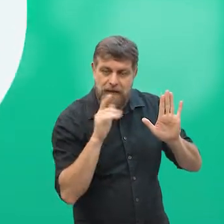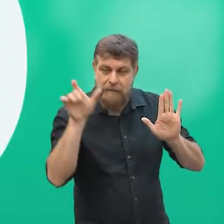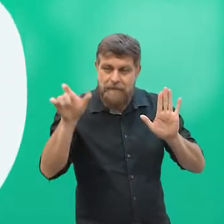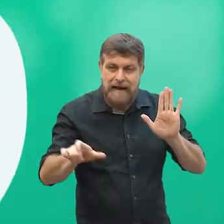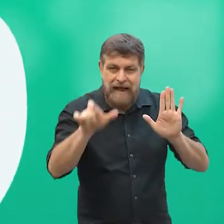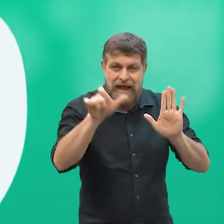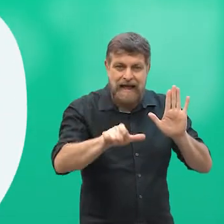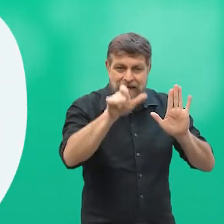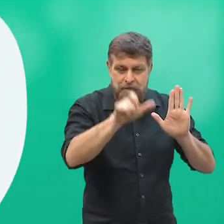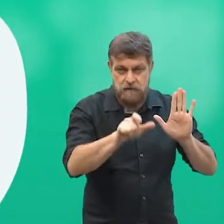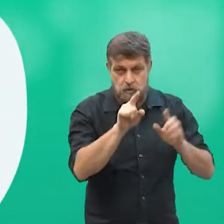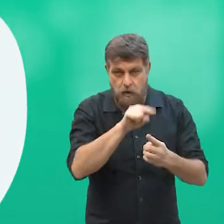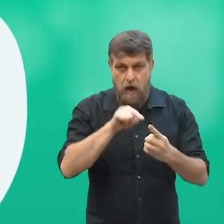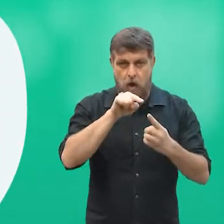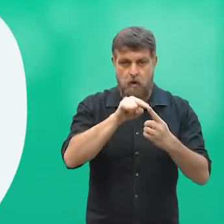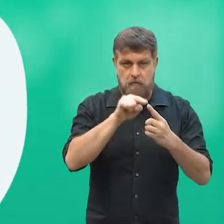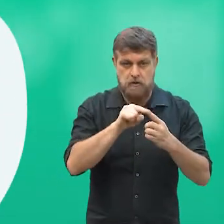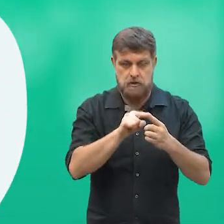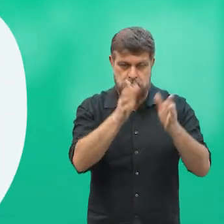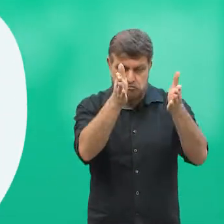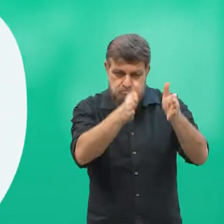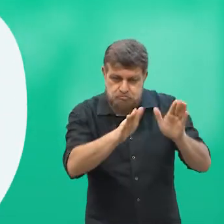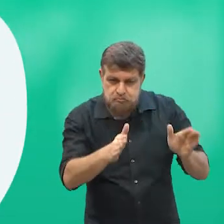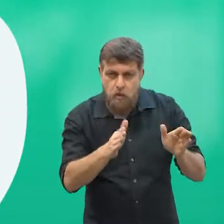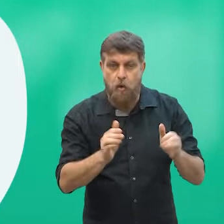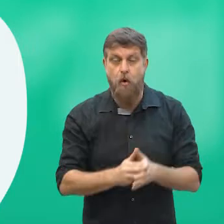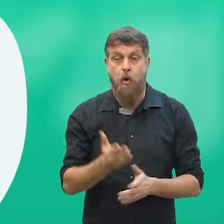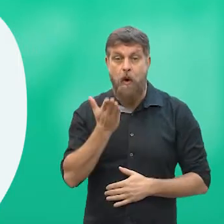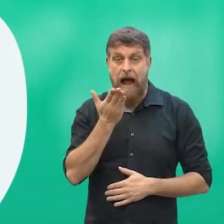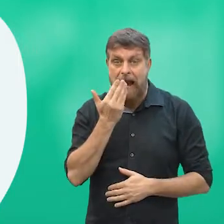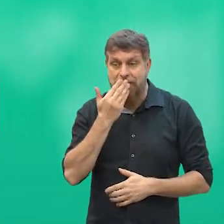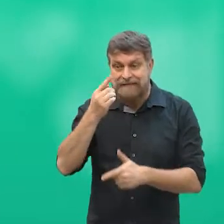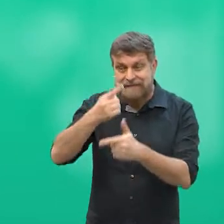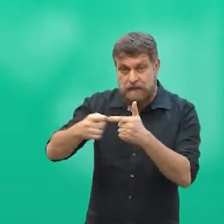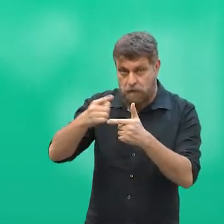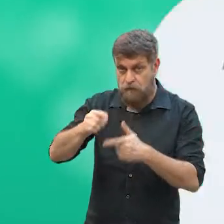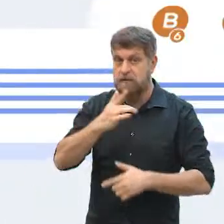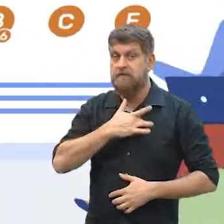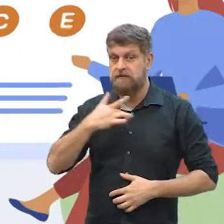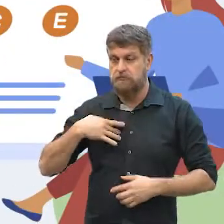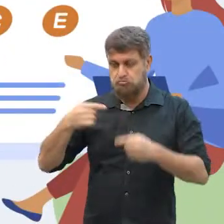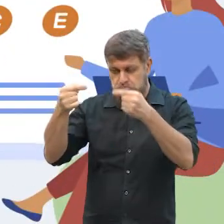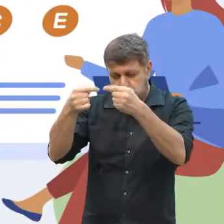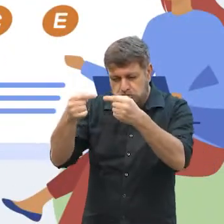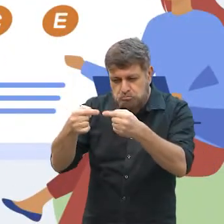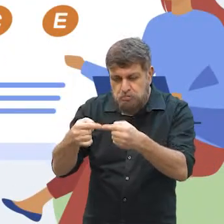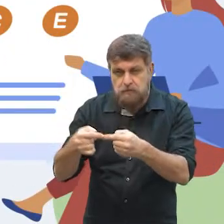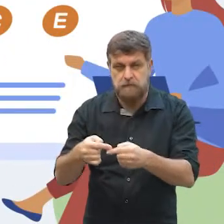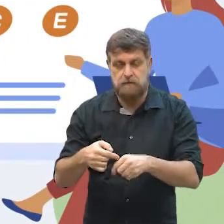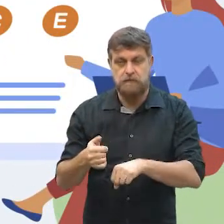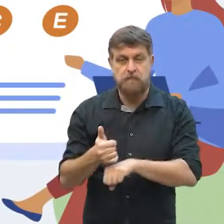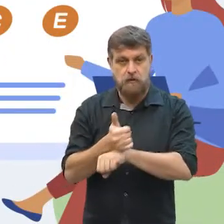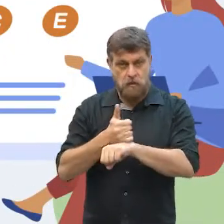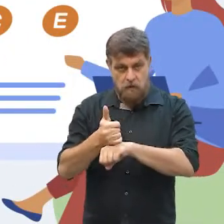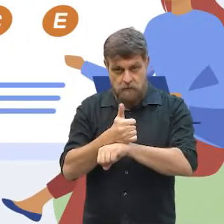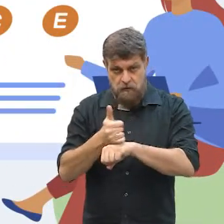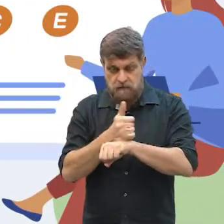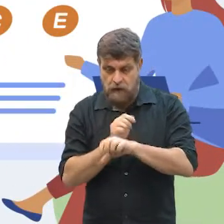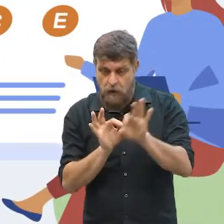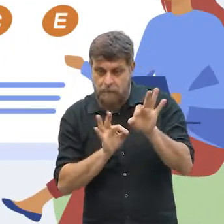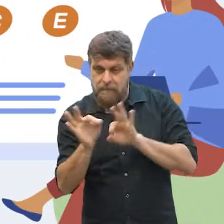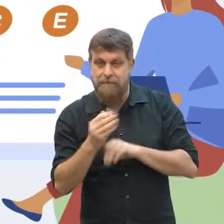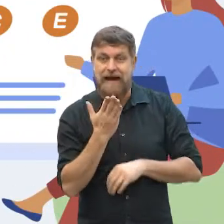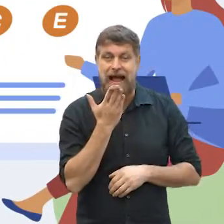para fins estéticos ou para adequar a alimentação em função de algum problema de saúde. O nutricionista promove a educação